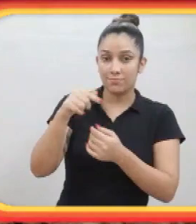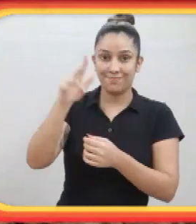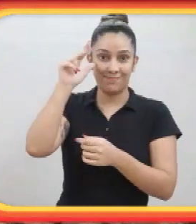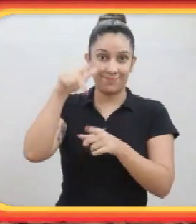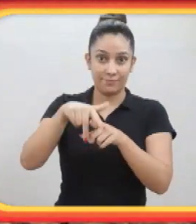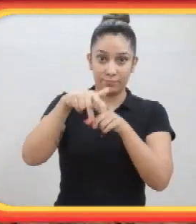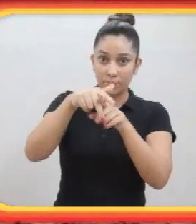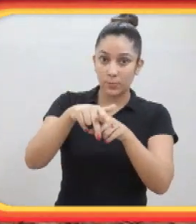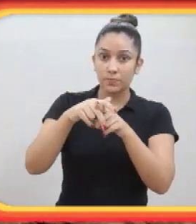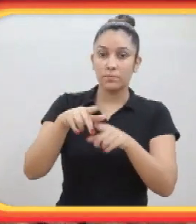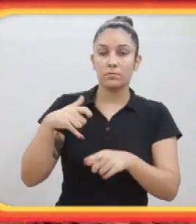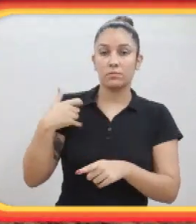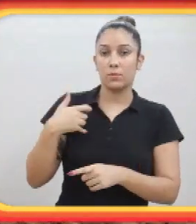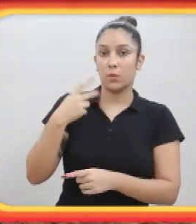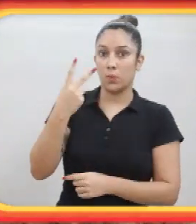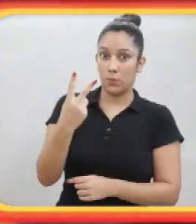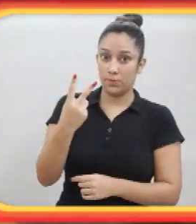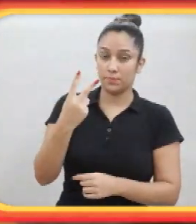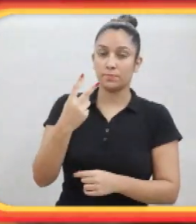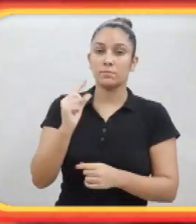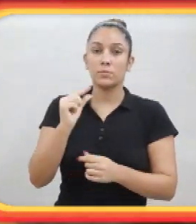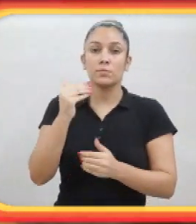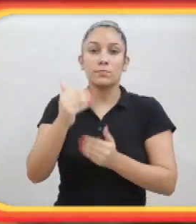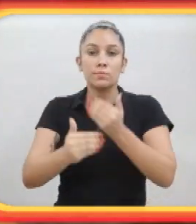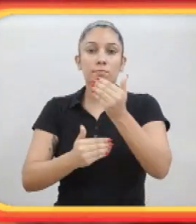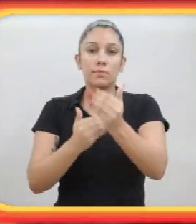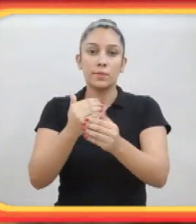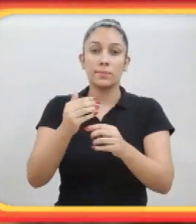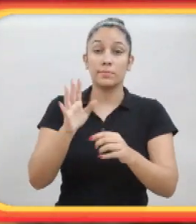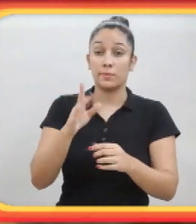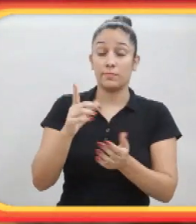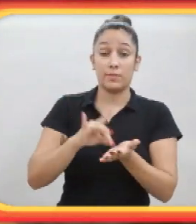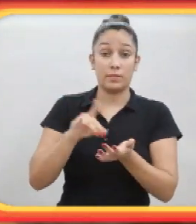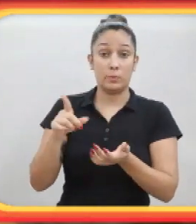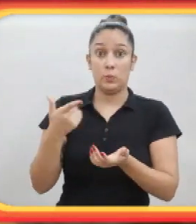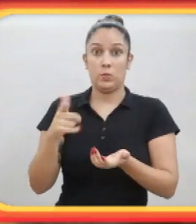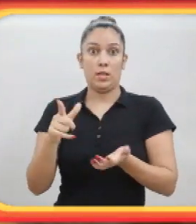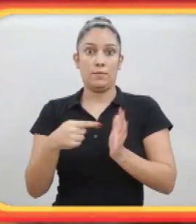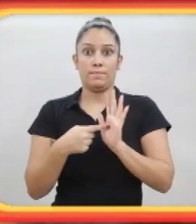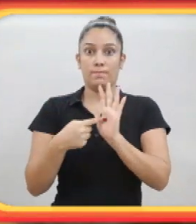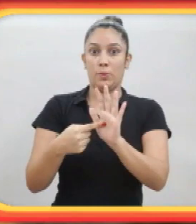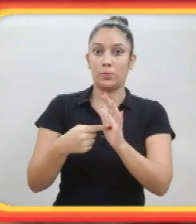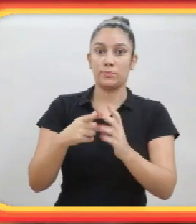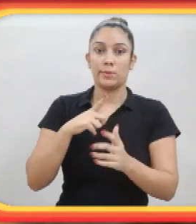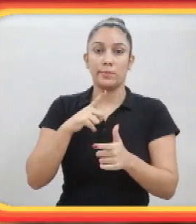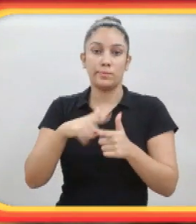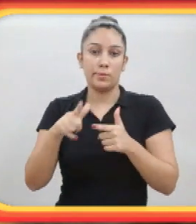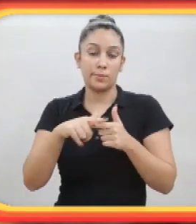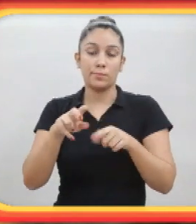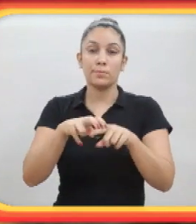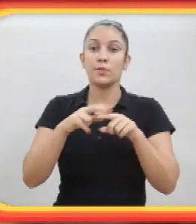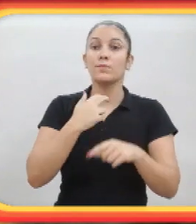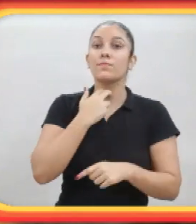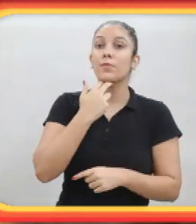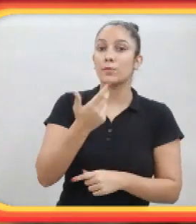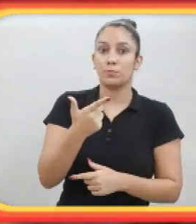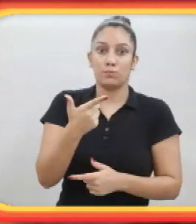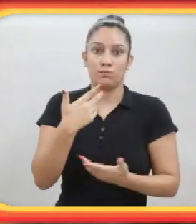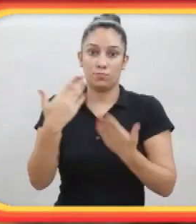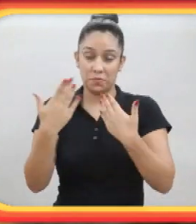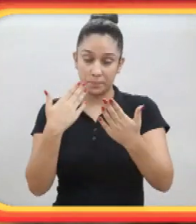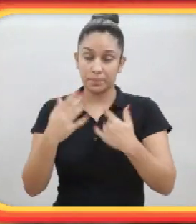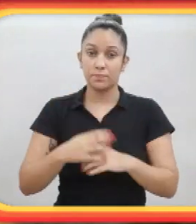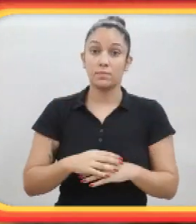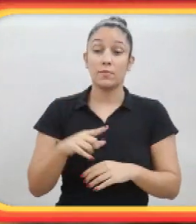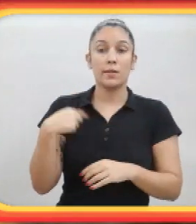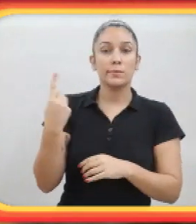idade. Foi numa fase que ela não queria explorar muitas coisas, ainda tinha receio